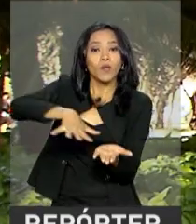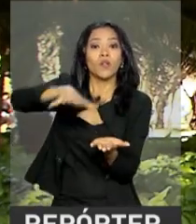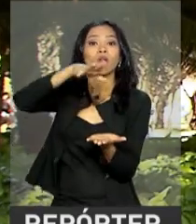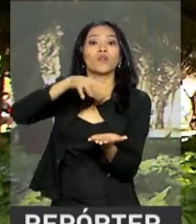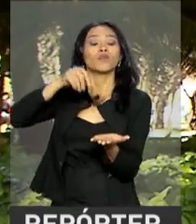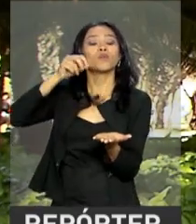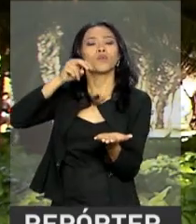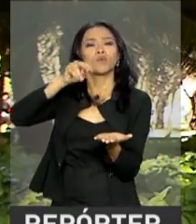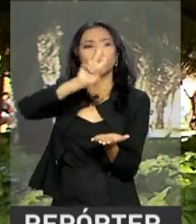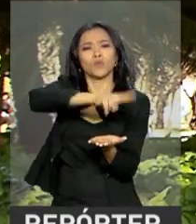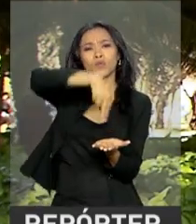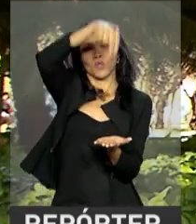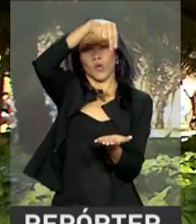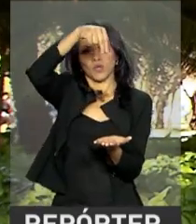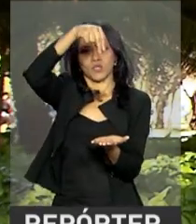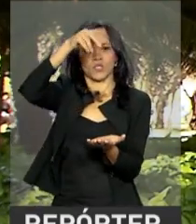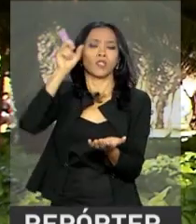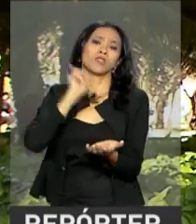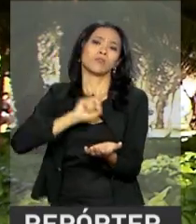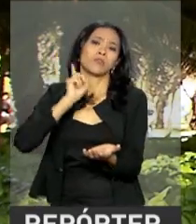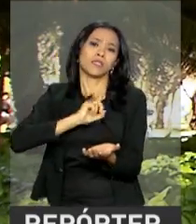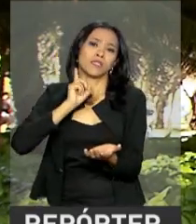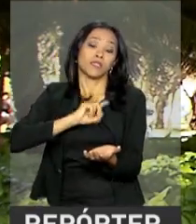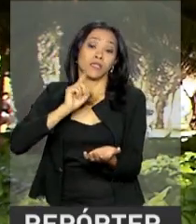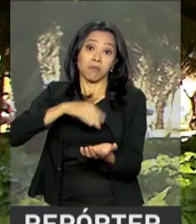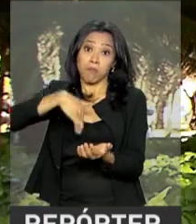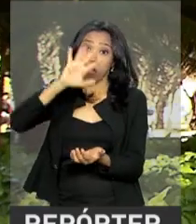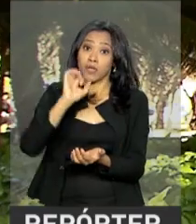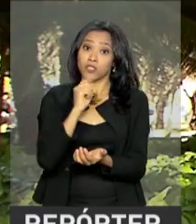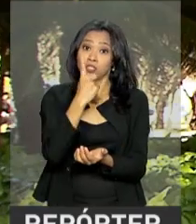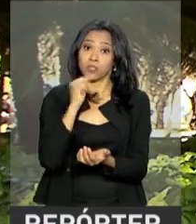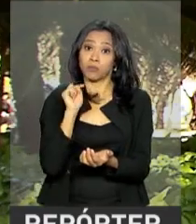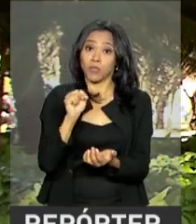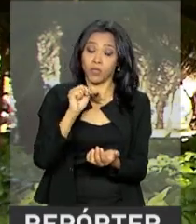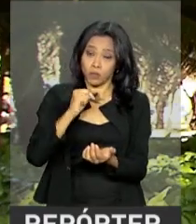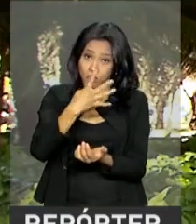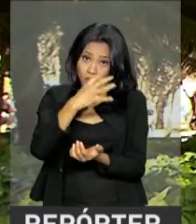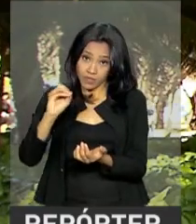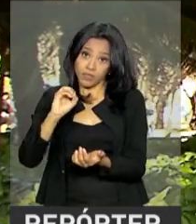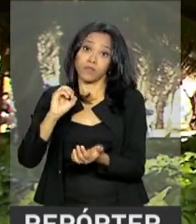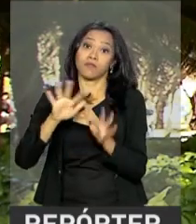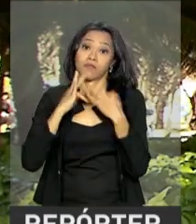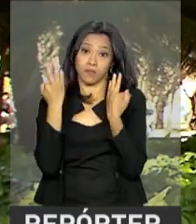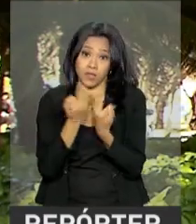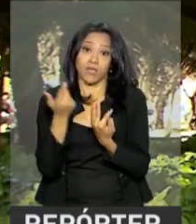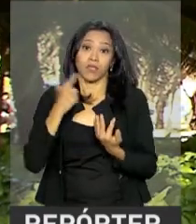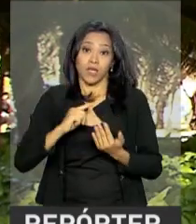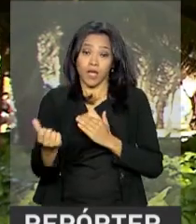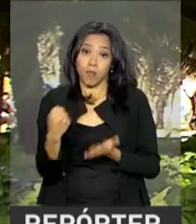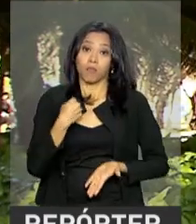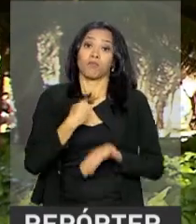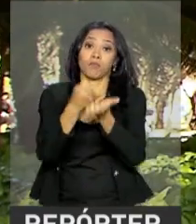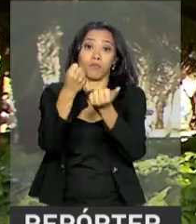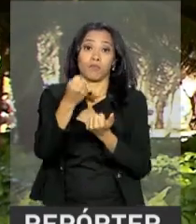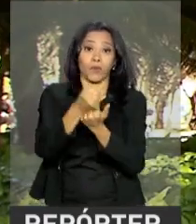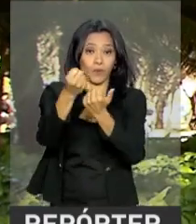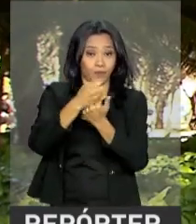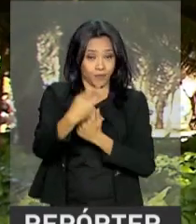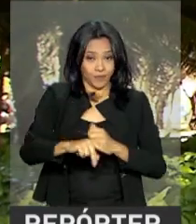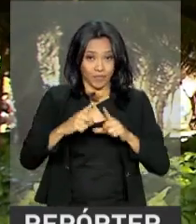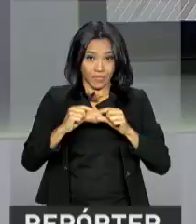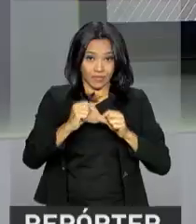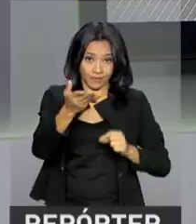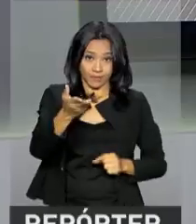gerais onde mais de 1400 famílias são beneficiadas em 40 municípios de brasília cleide